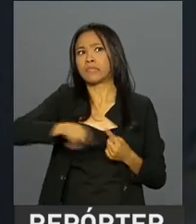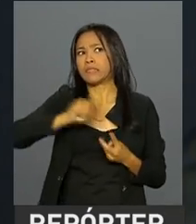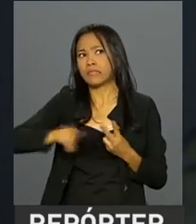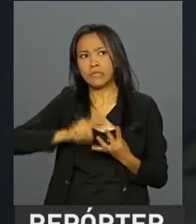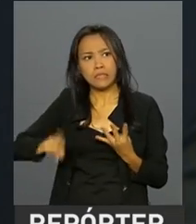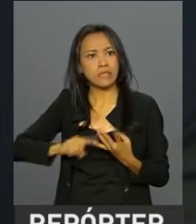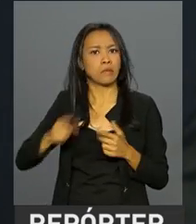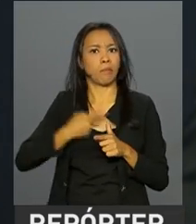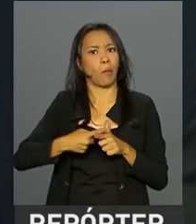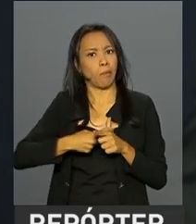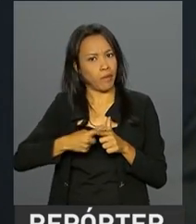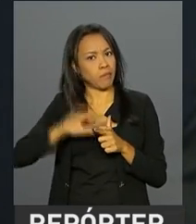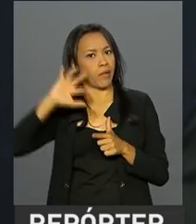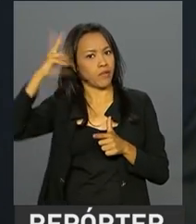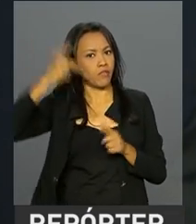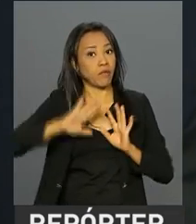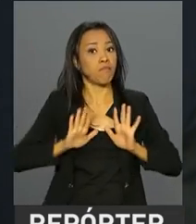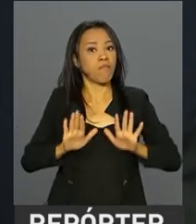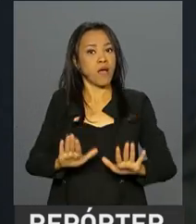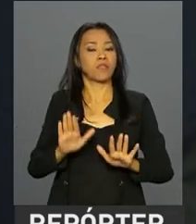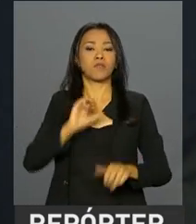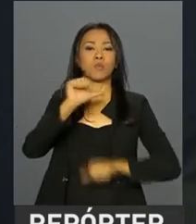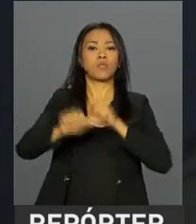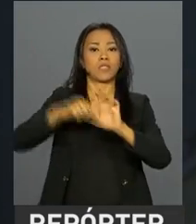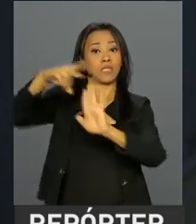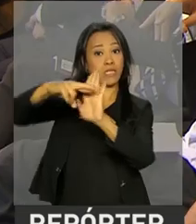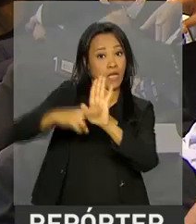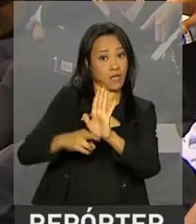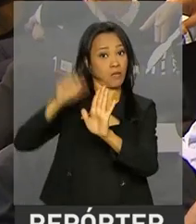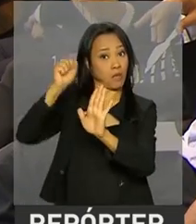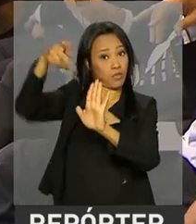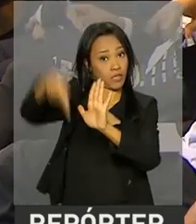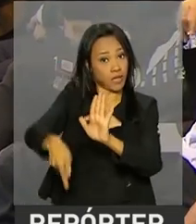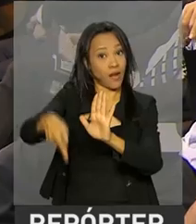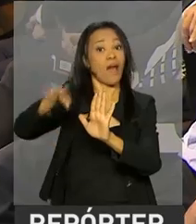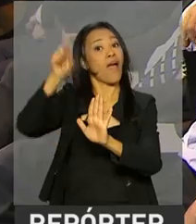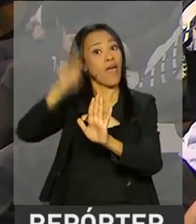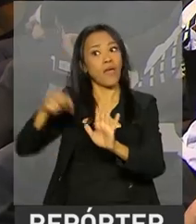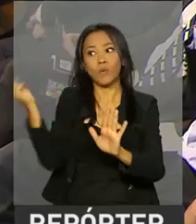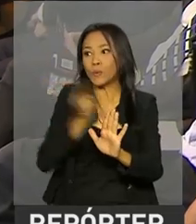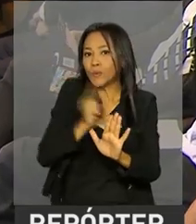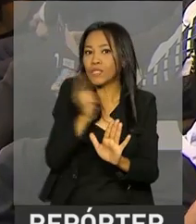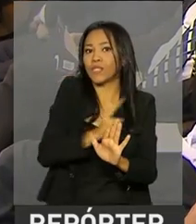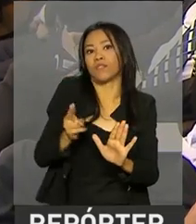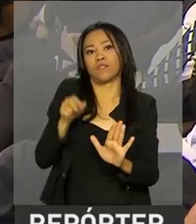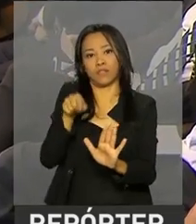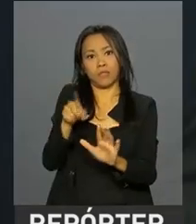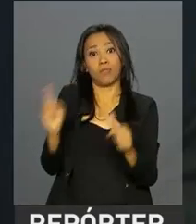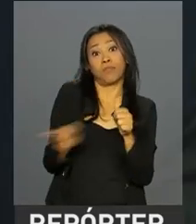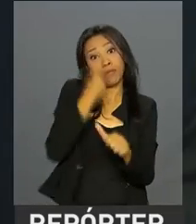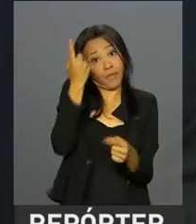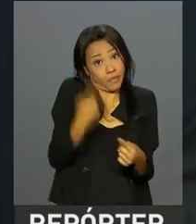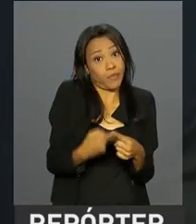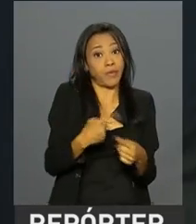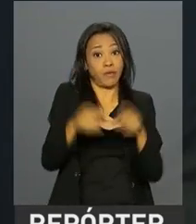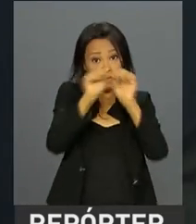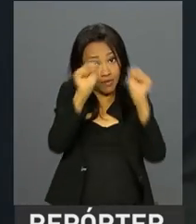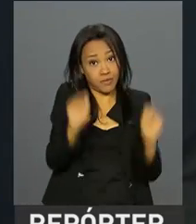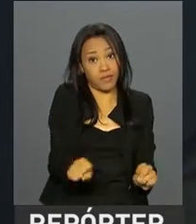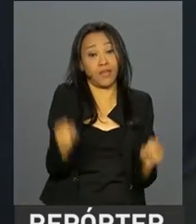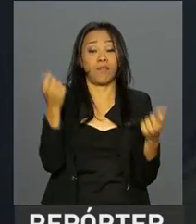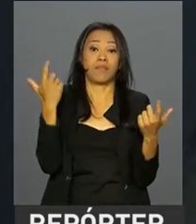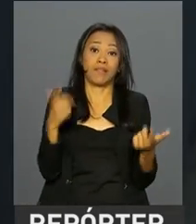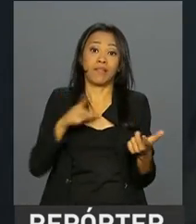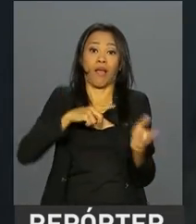resolver mas as mudanças nas regras para se aposentar são as mais urgentes primeiro porque o sistema enfrenta